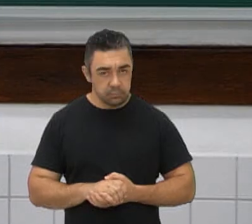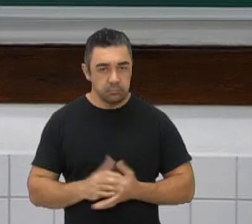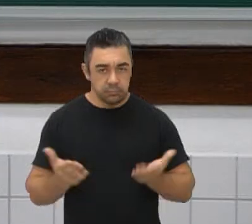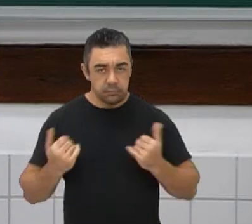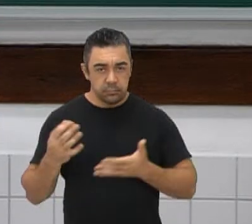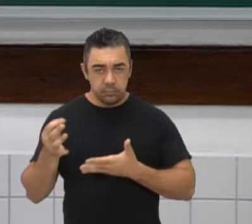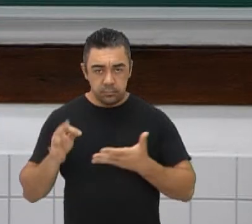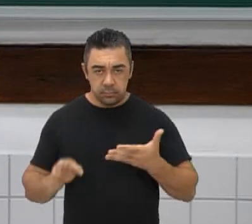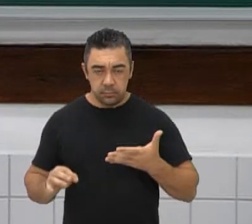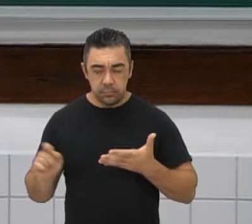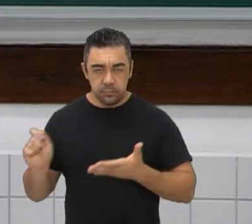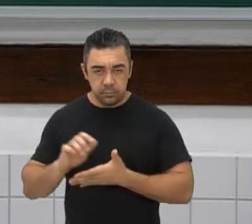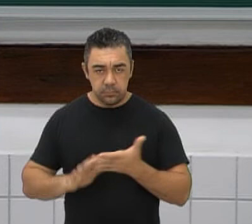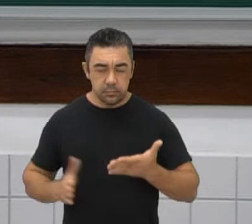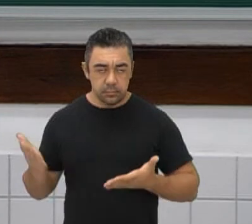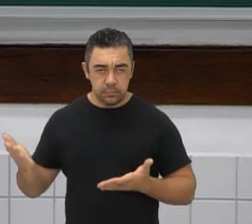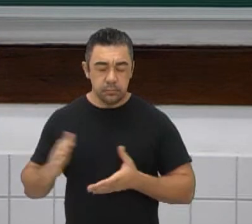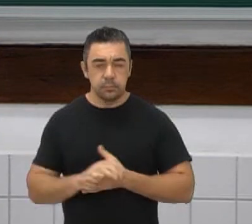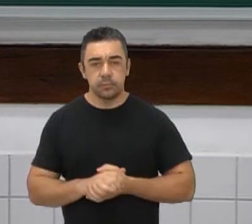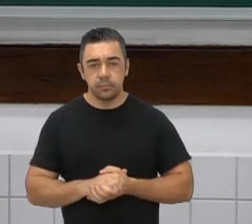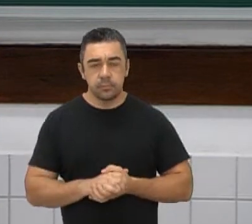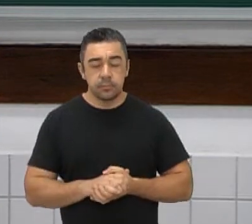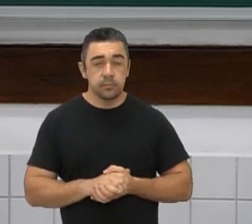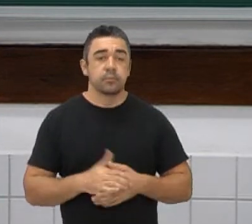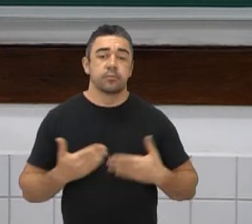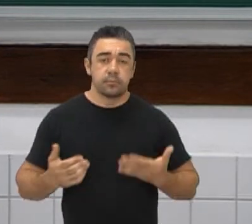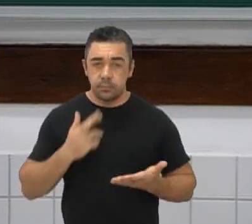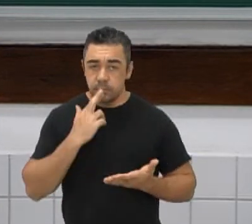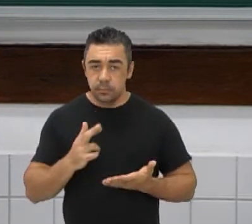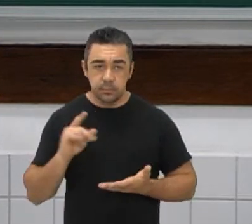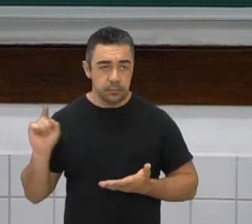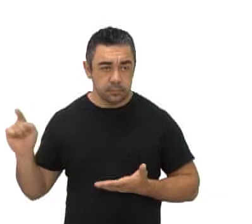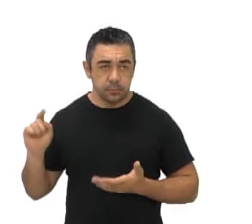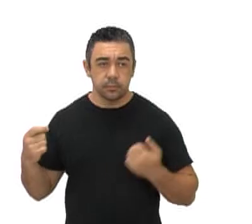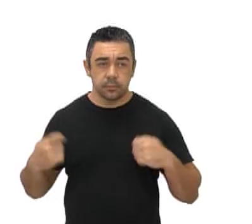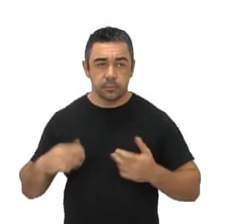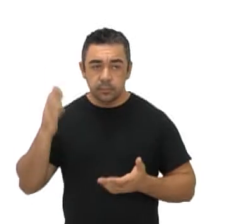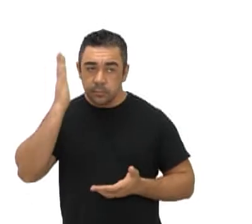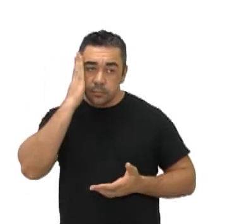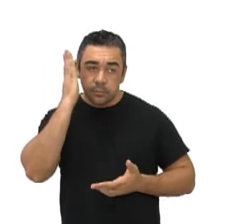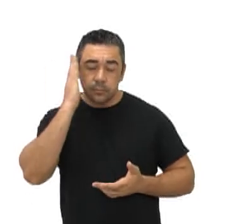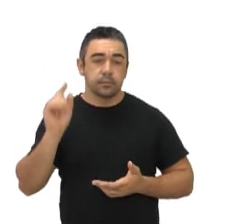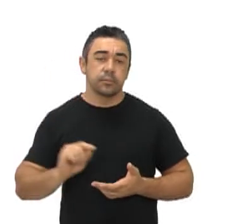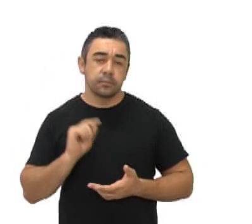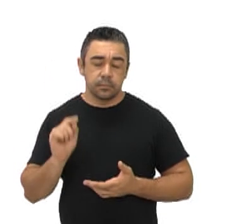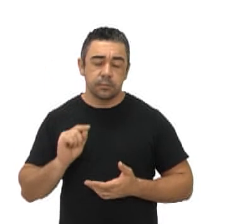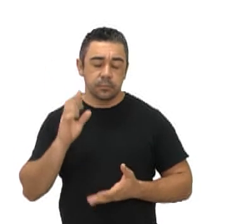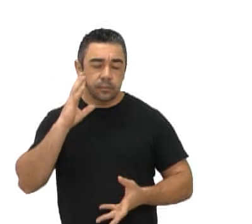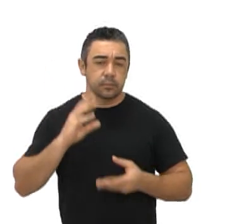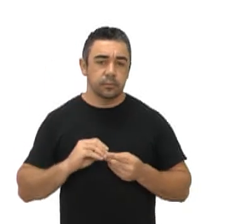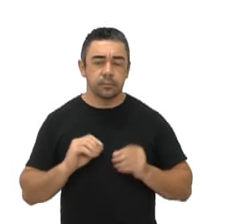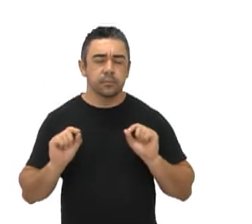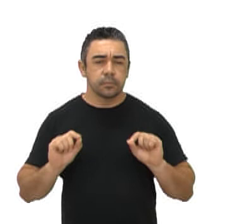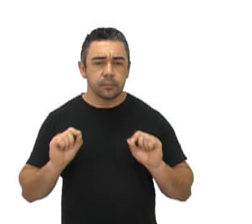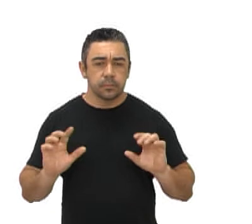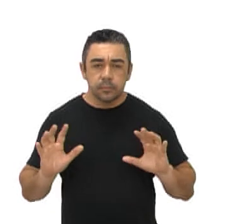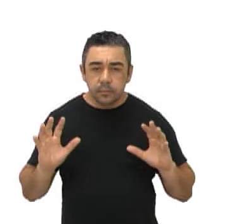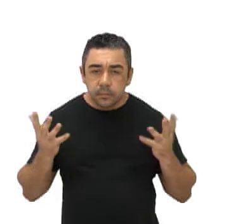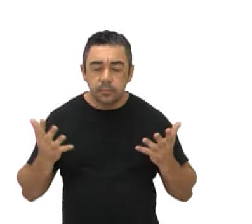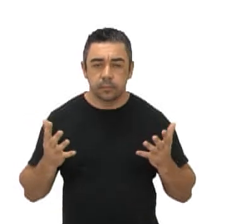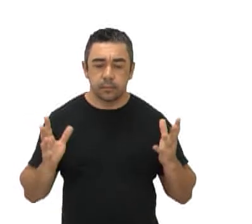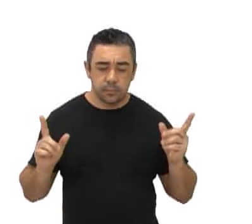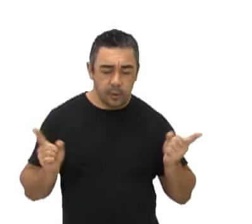Vamos para a correção da atividade? Olha só, para poder responder isso aqui, a gente precisa saber, entender o que é que está acontecendo,